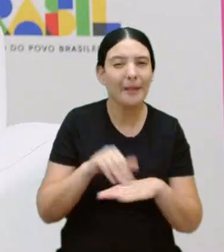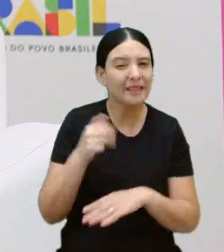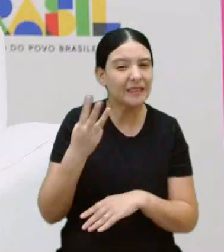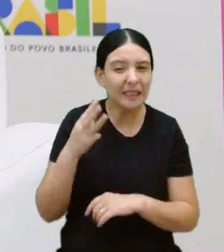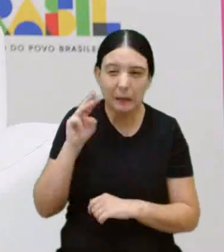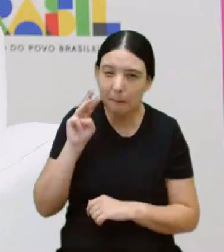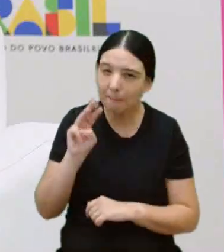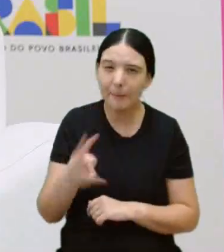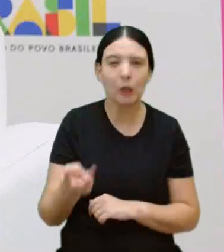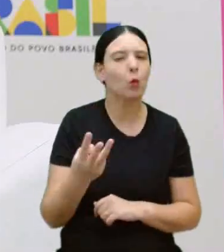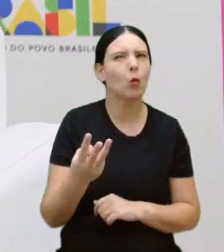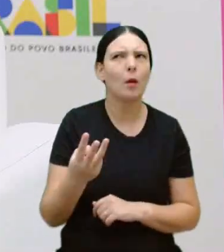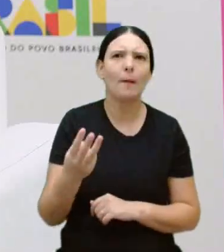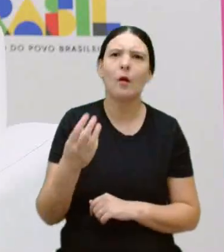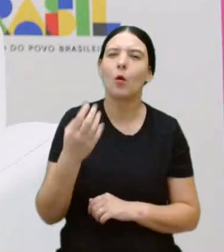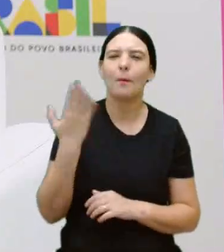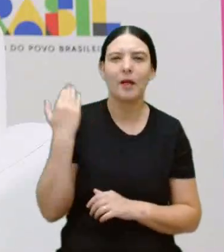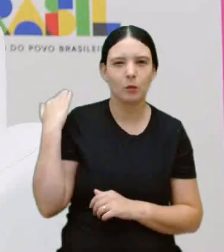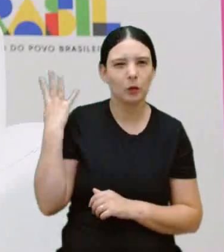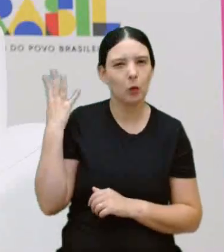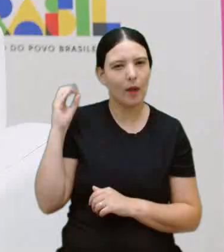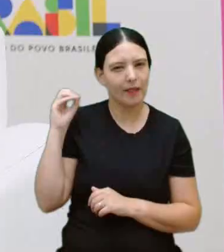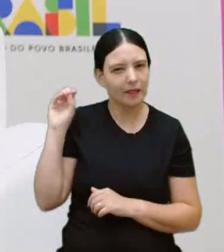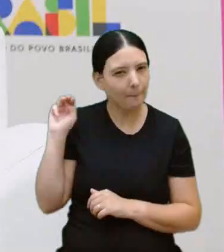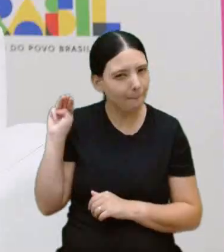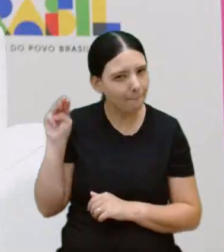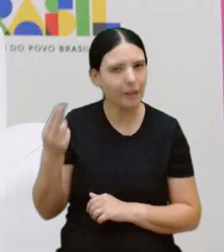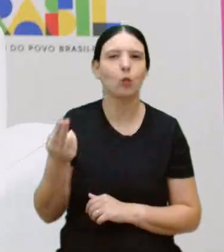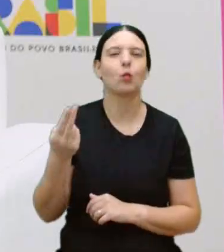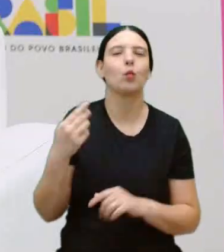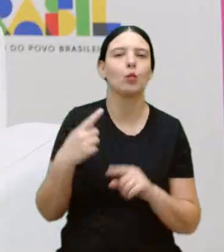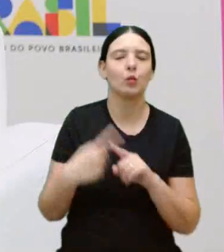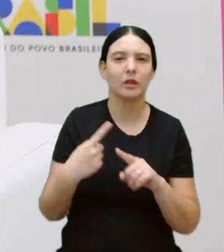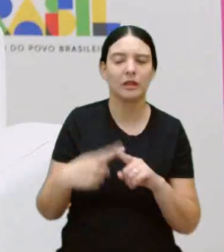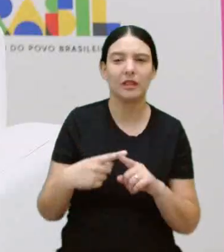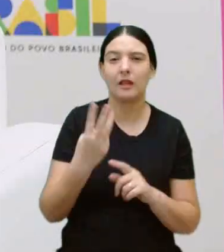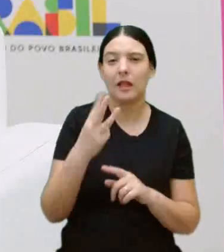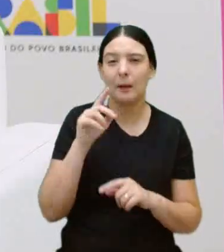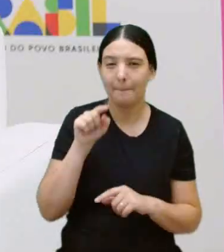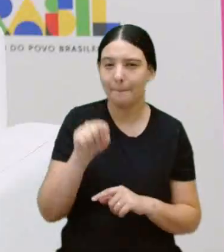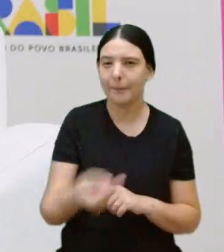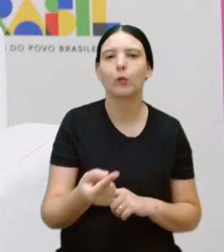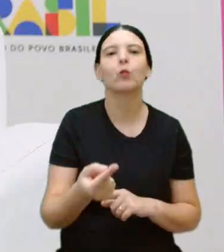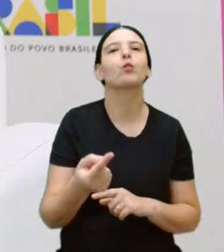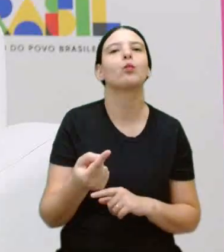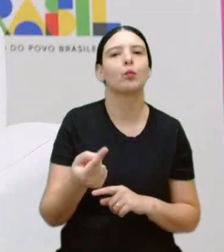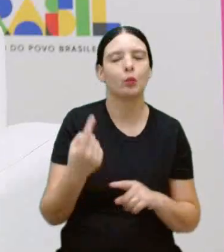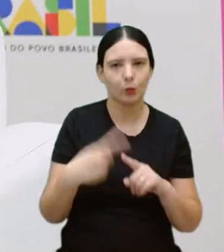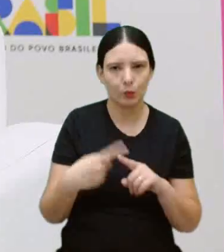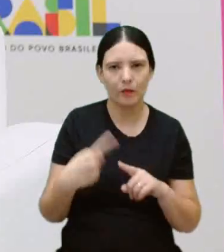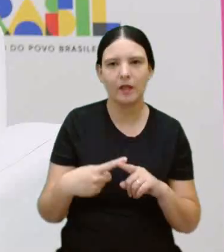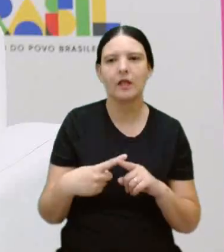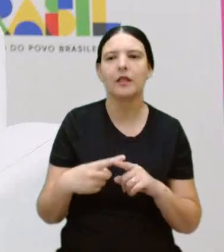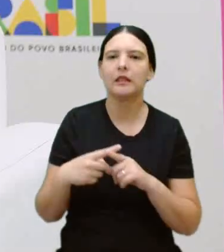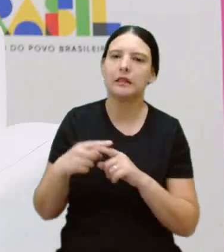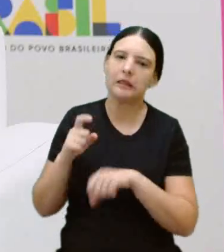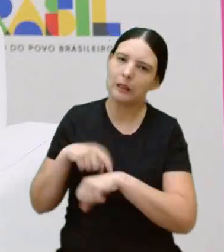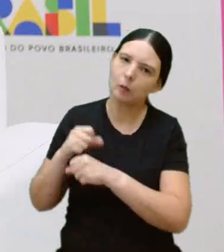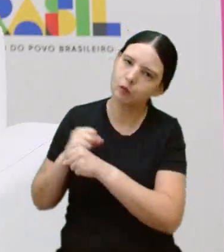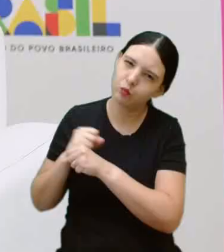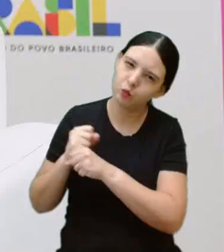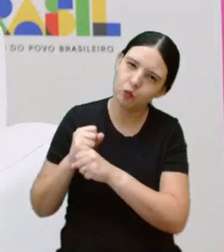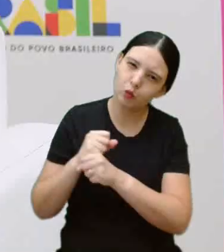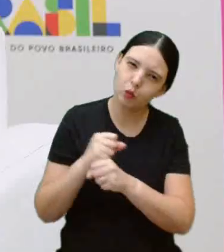mil ao longo de 30 anos, e 3 mil muito rápido, muito continuamente, em longa duração. E ele teve uma taxa de